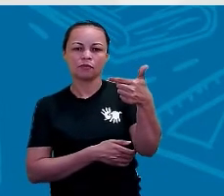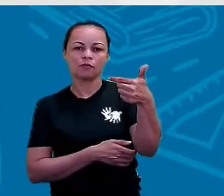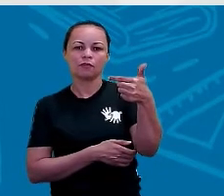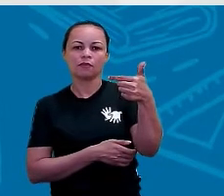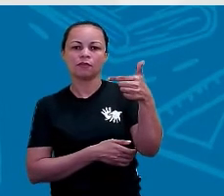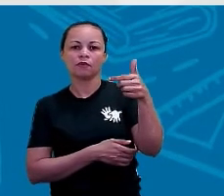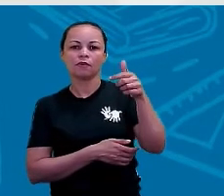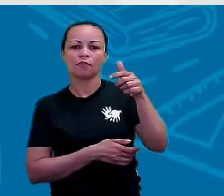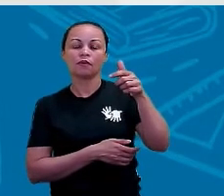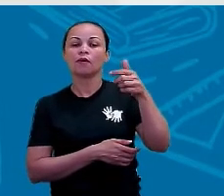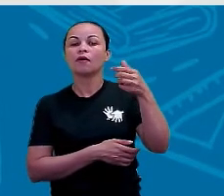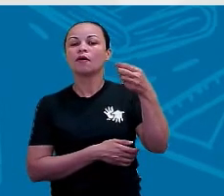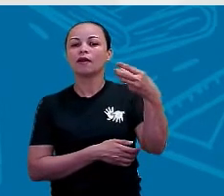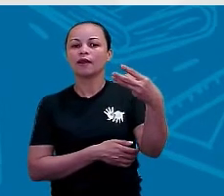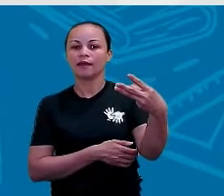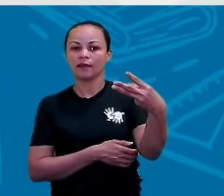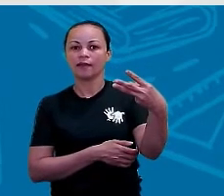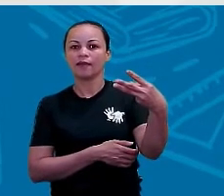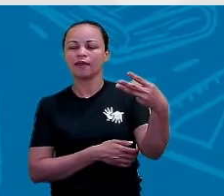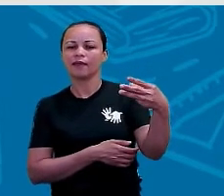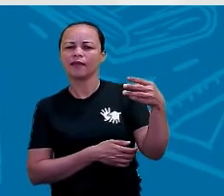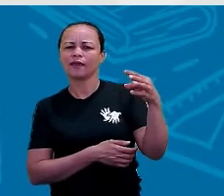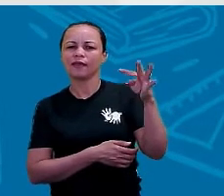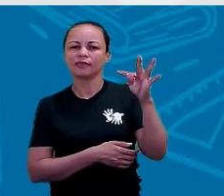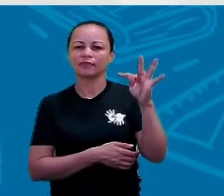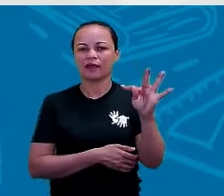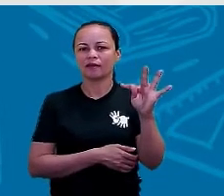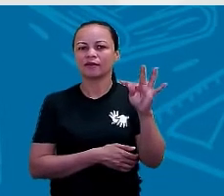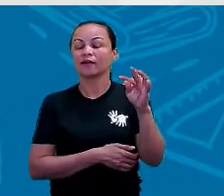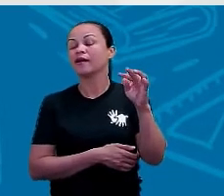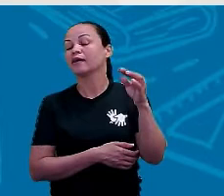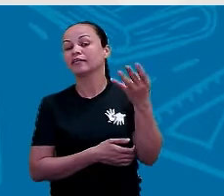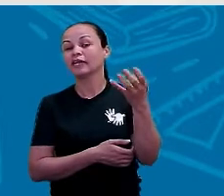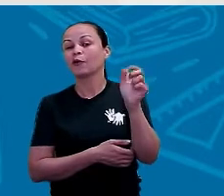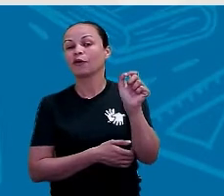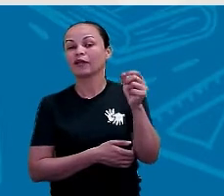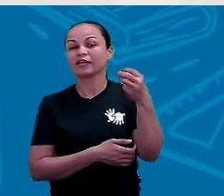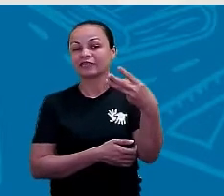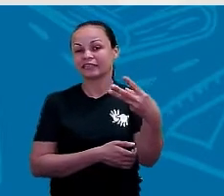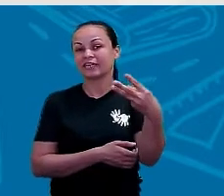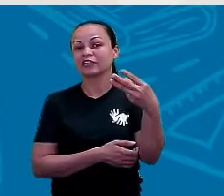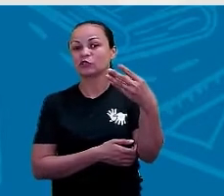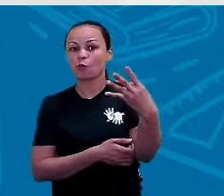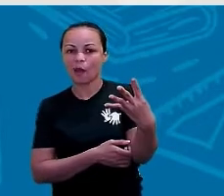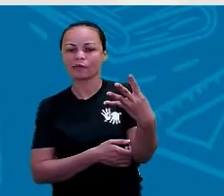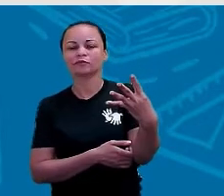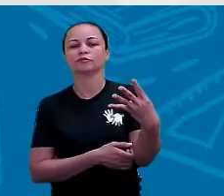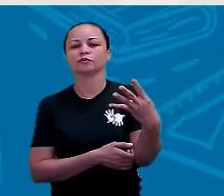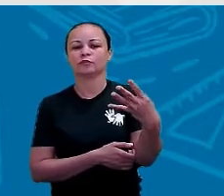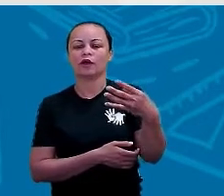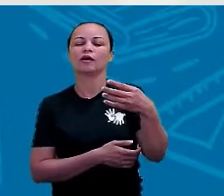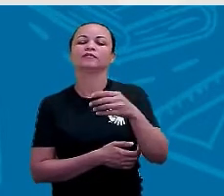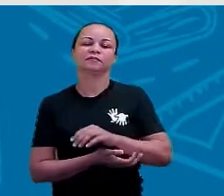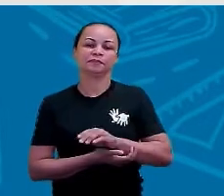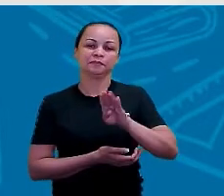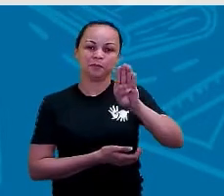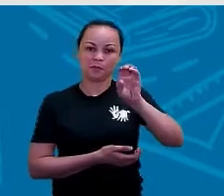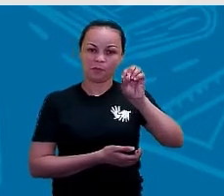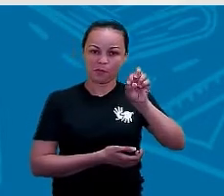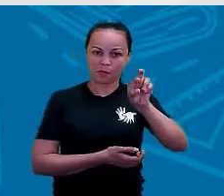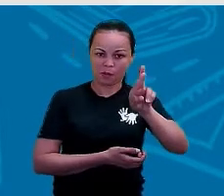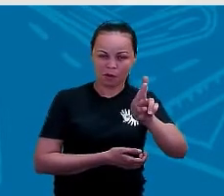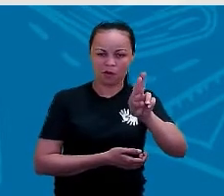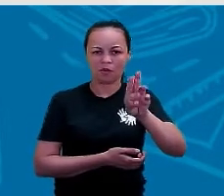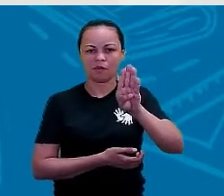Le. Tá. Então, nós temos aí 4 sílabas. Então,